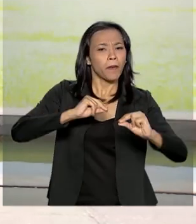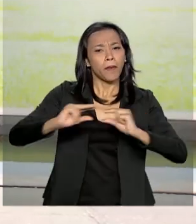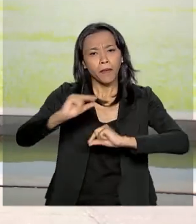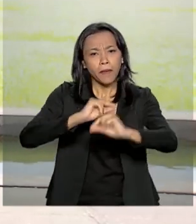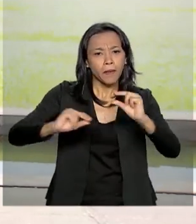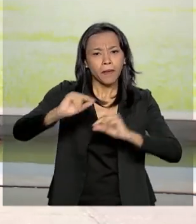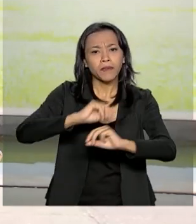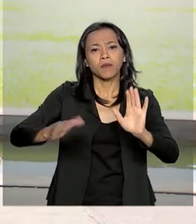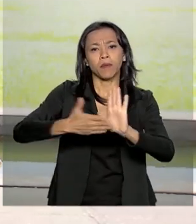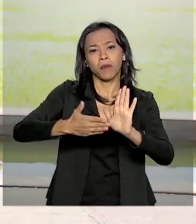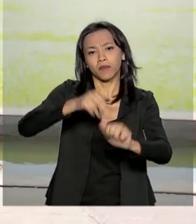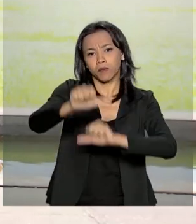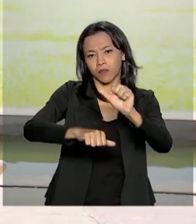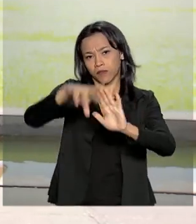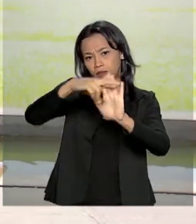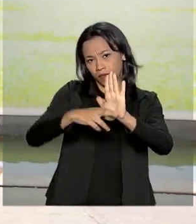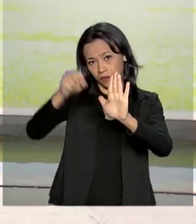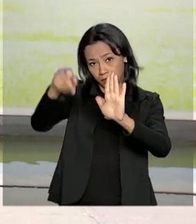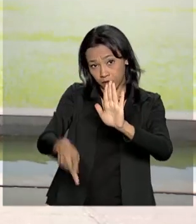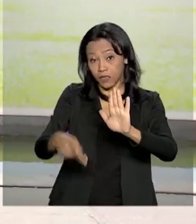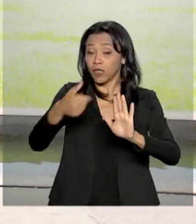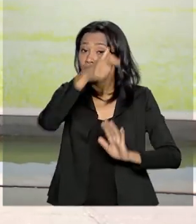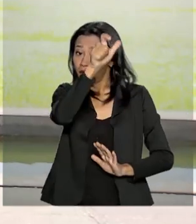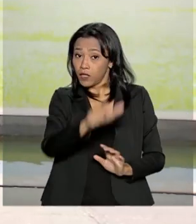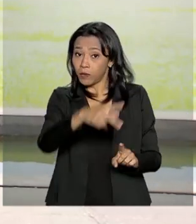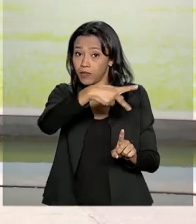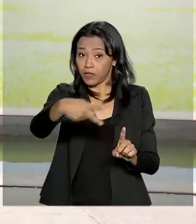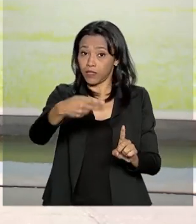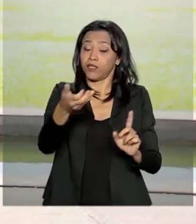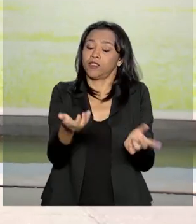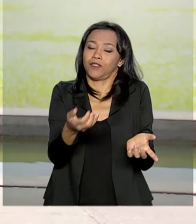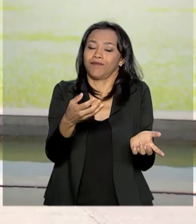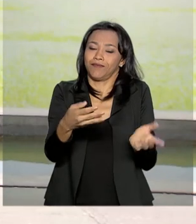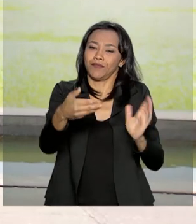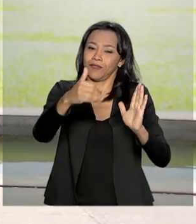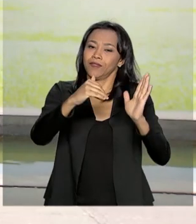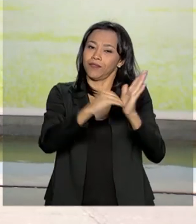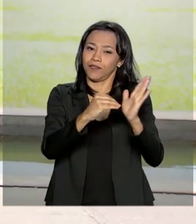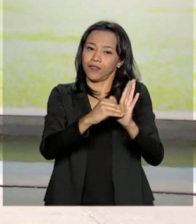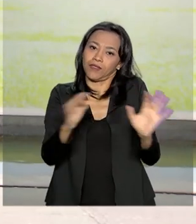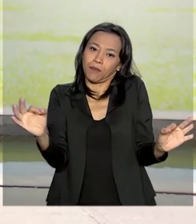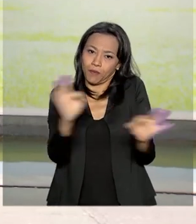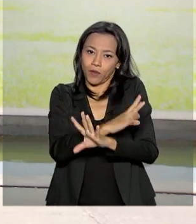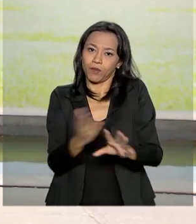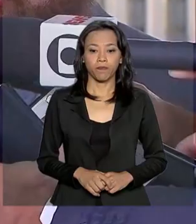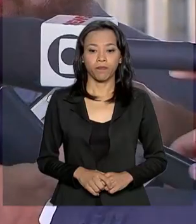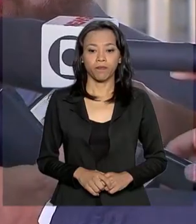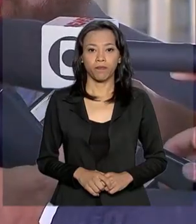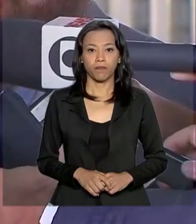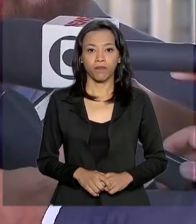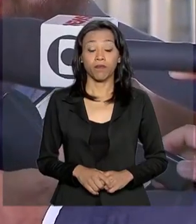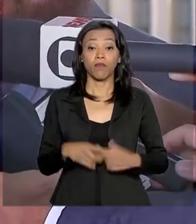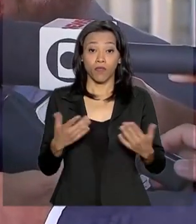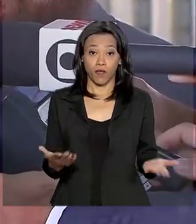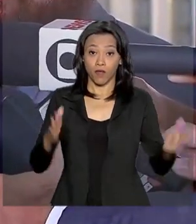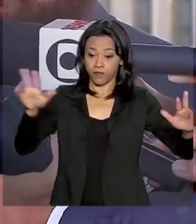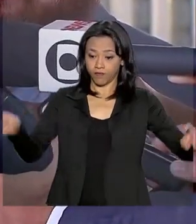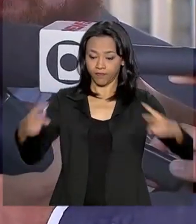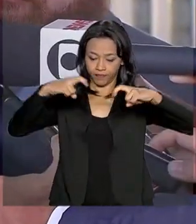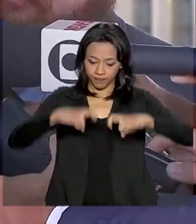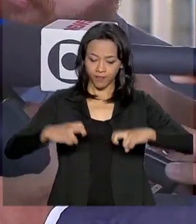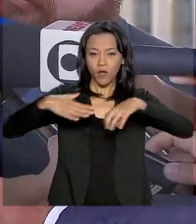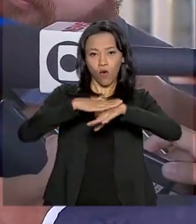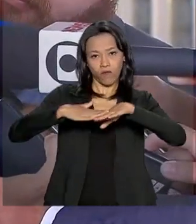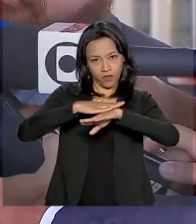e o presidente do senado disse que o parlamento está pronto para discutir o assunto conversamos um pouco em relação